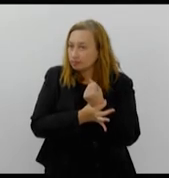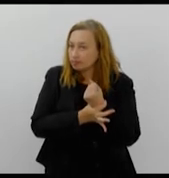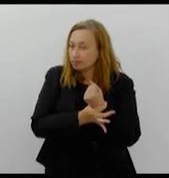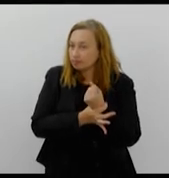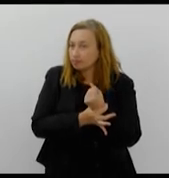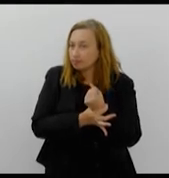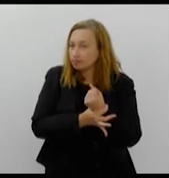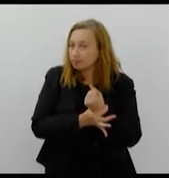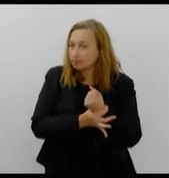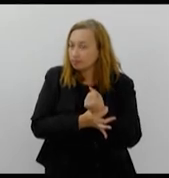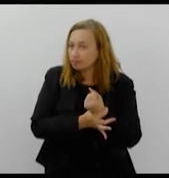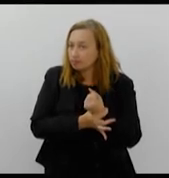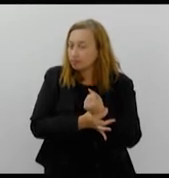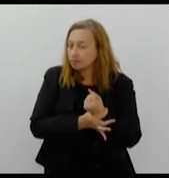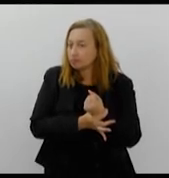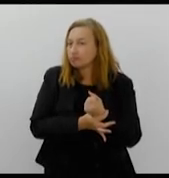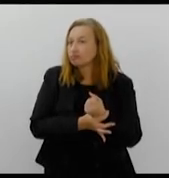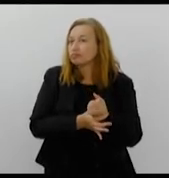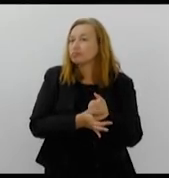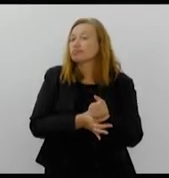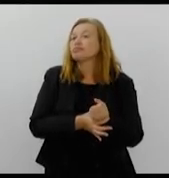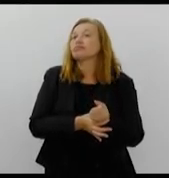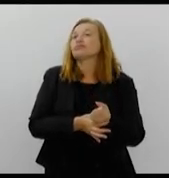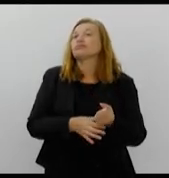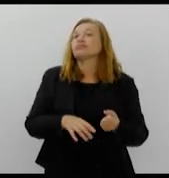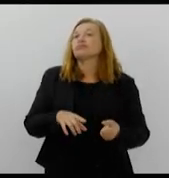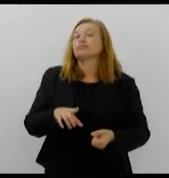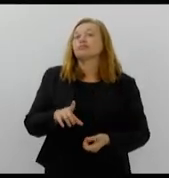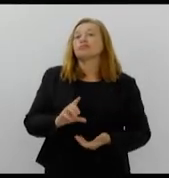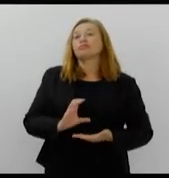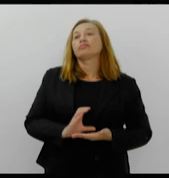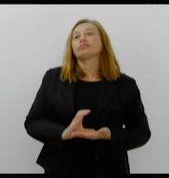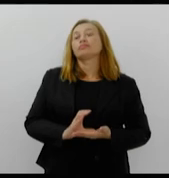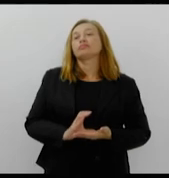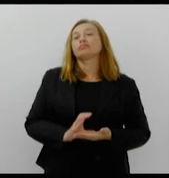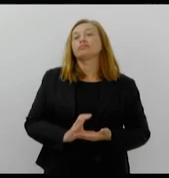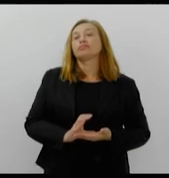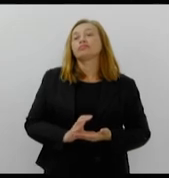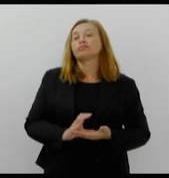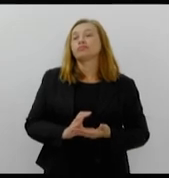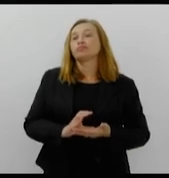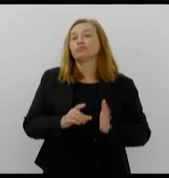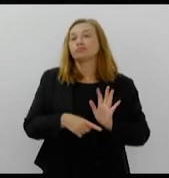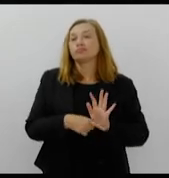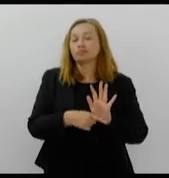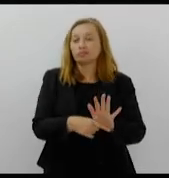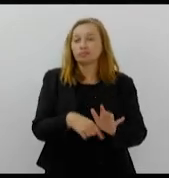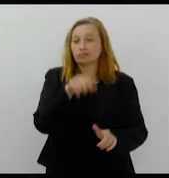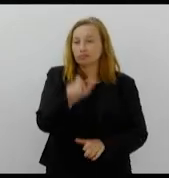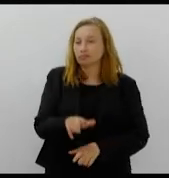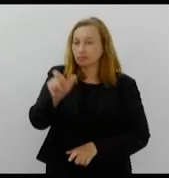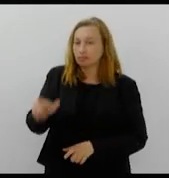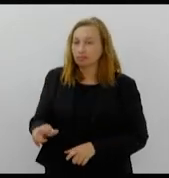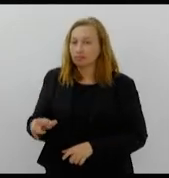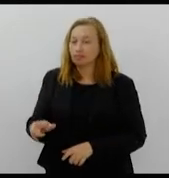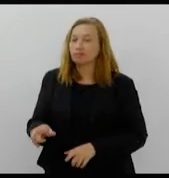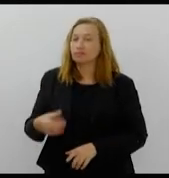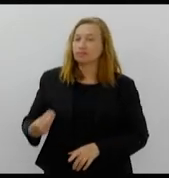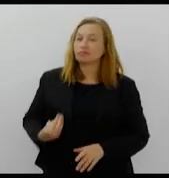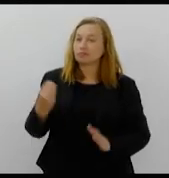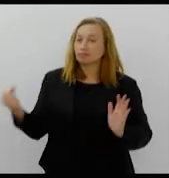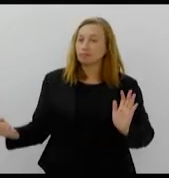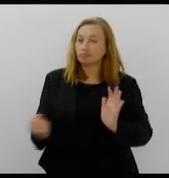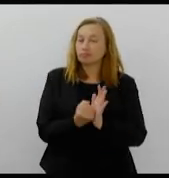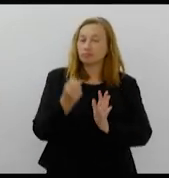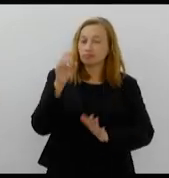indenização, reparação para essas pessoas que tiveram as suas vidas marcadas até os